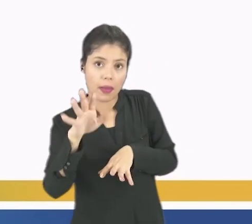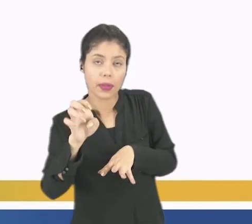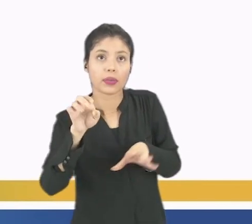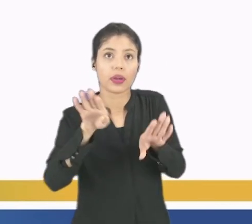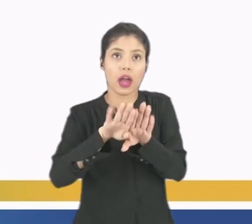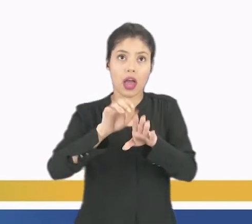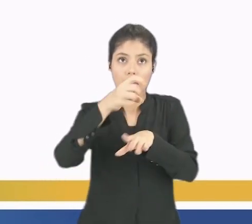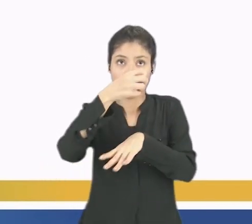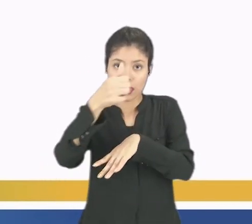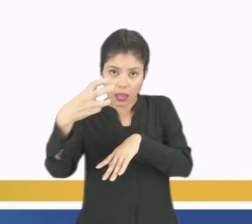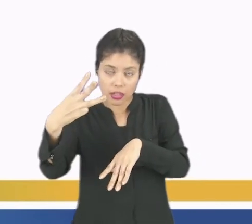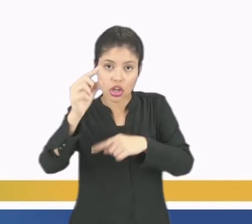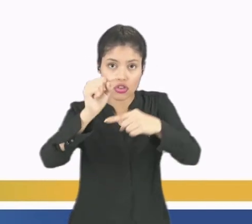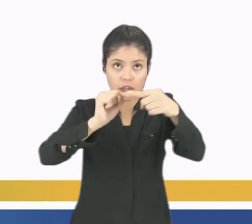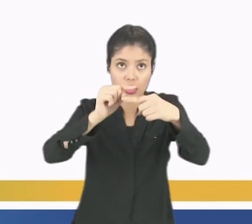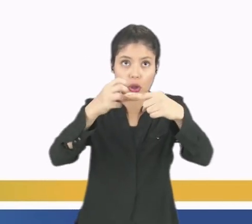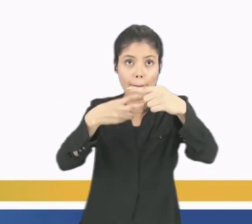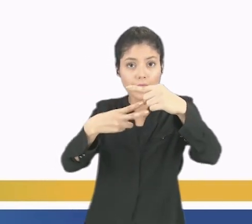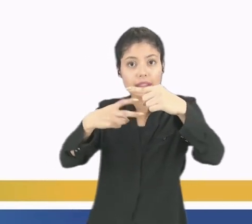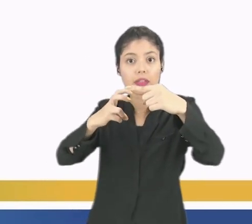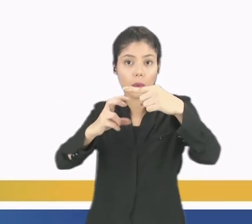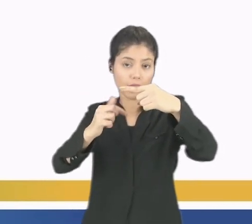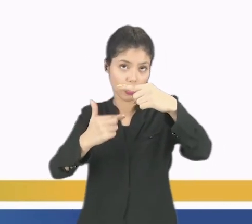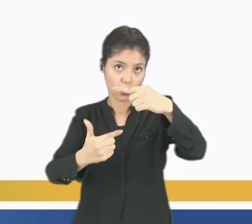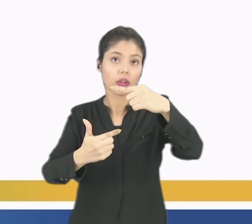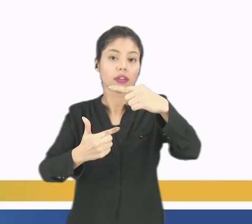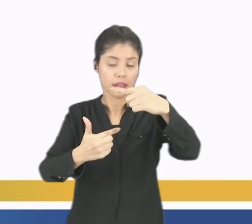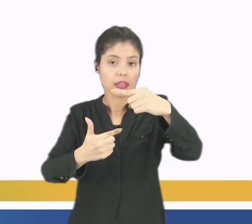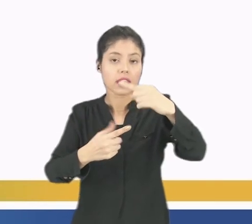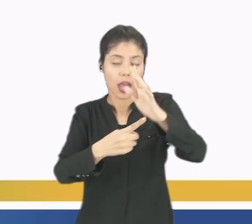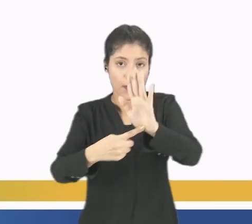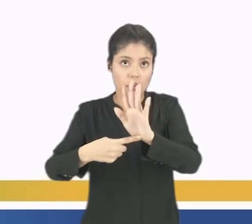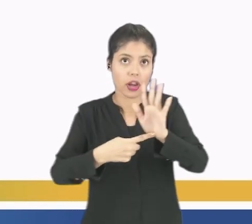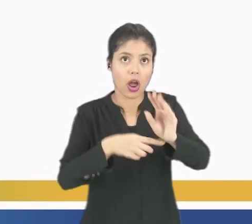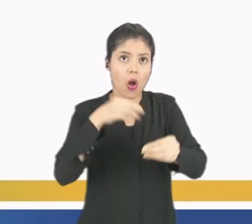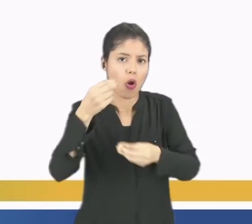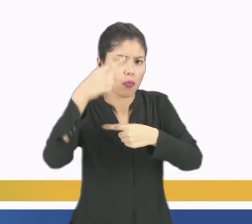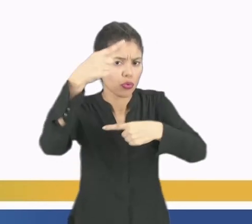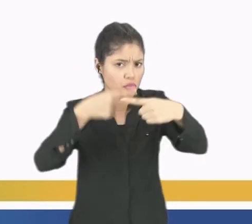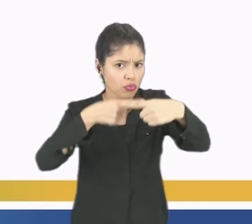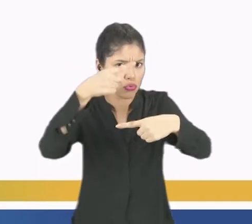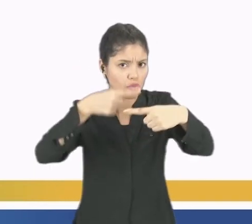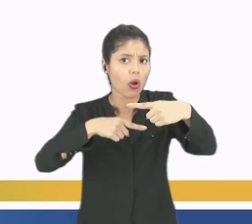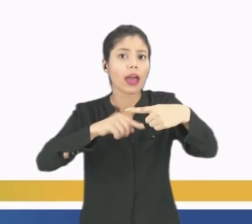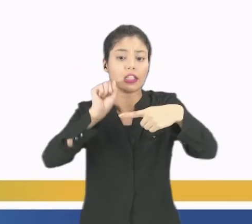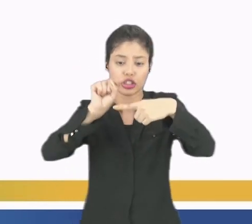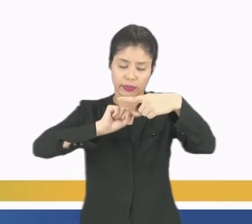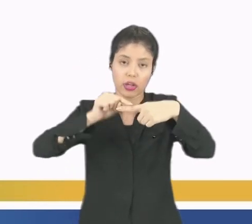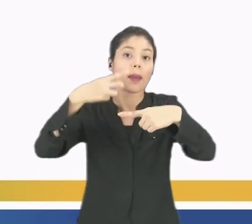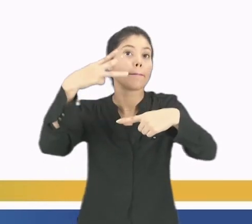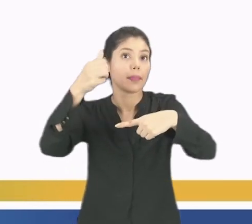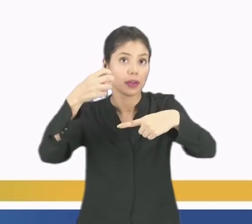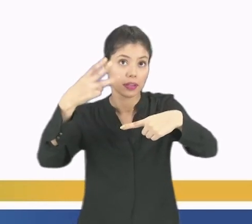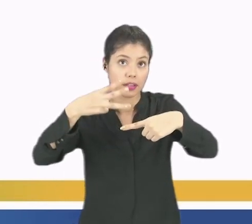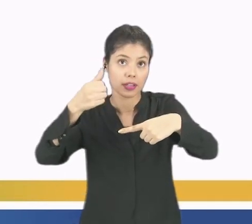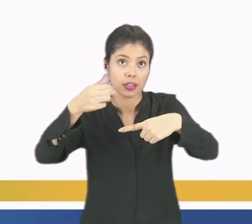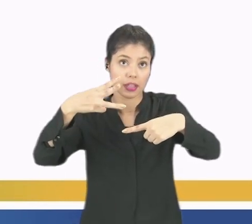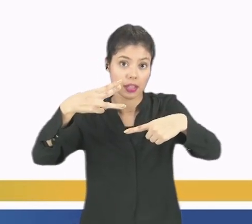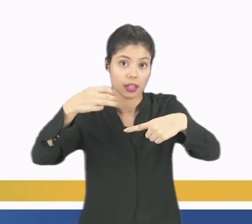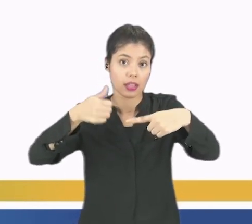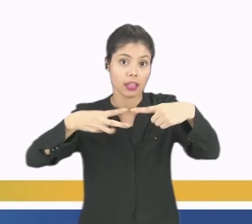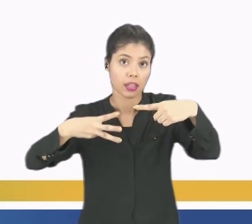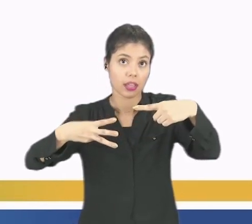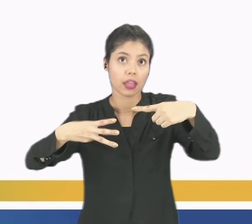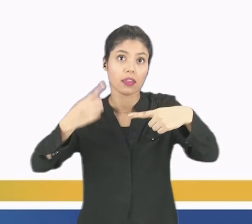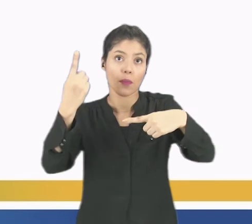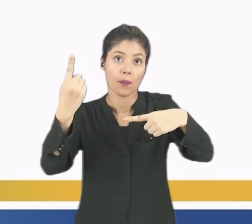evento, 13 dividido pelo número de elementos do espaço amostral. Como ambos são divisíveis por 13, 13 dividido para